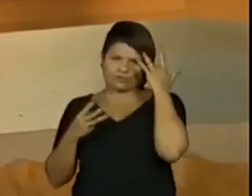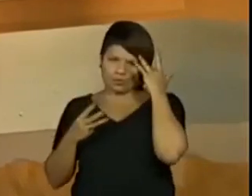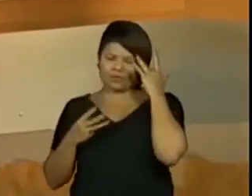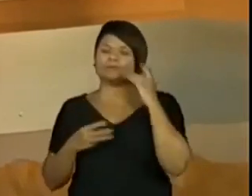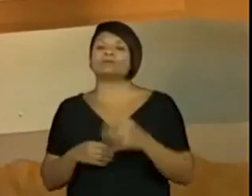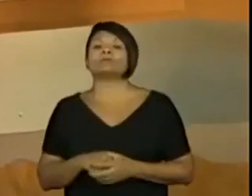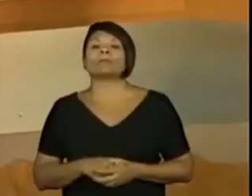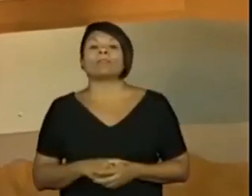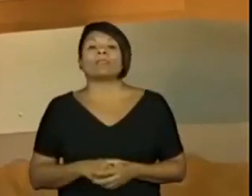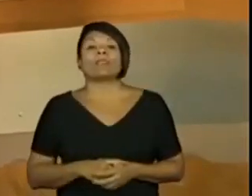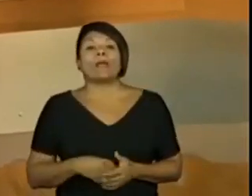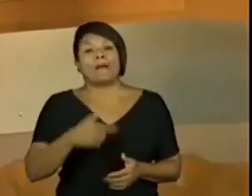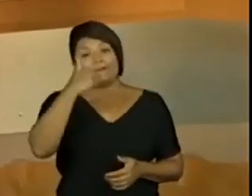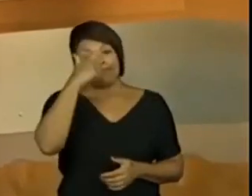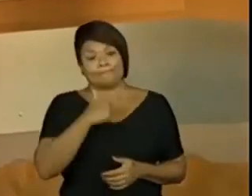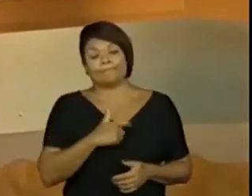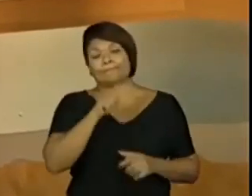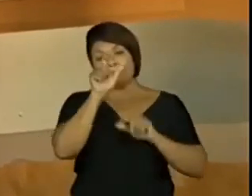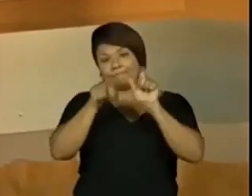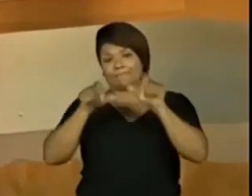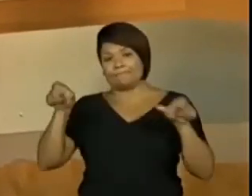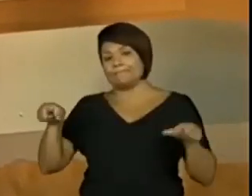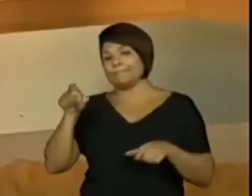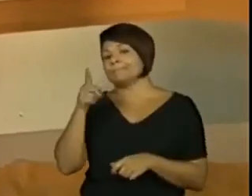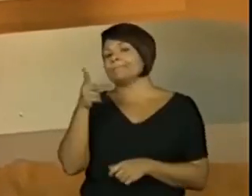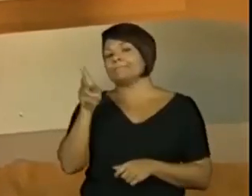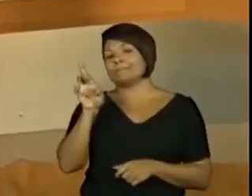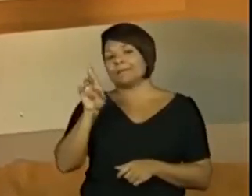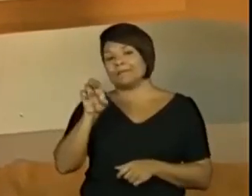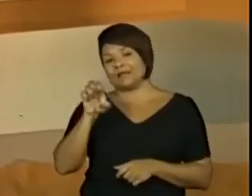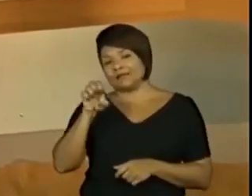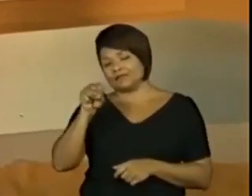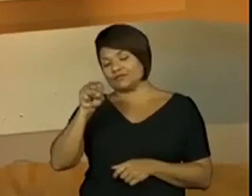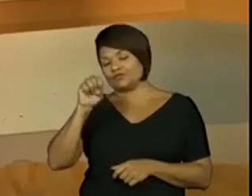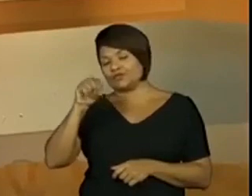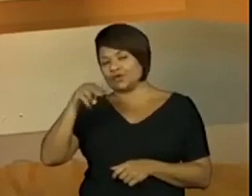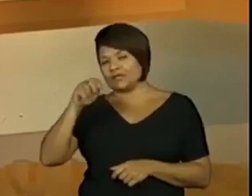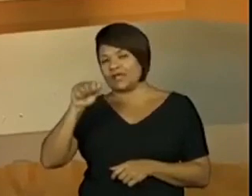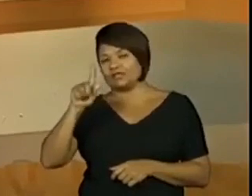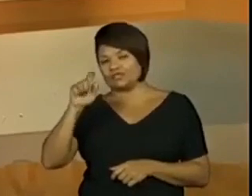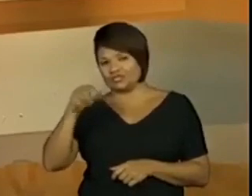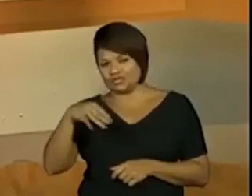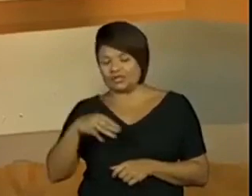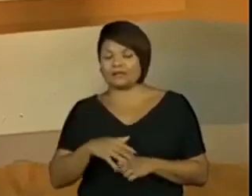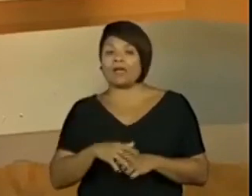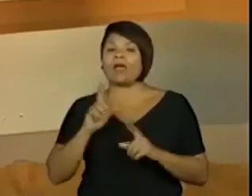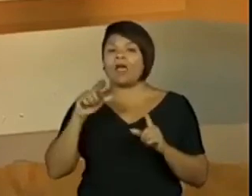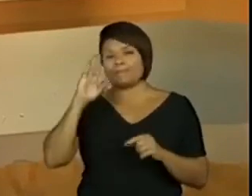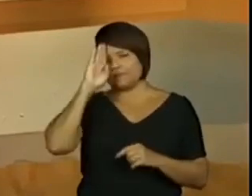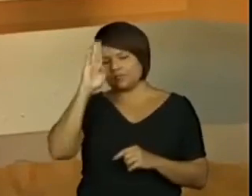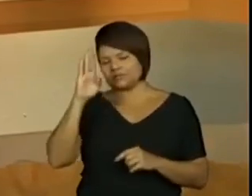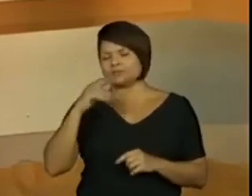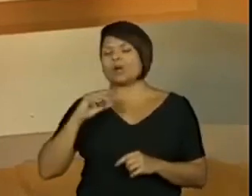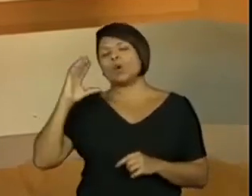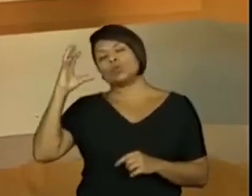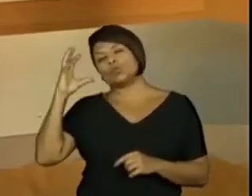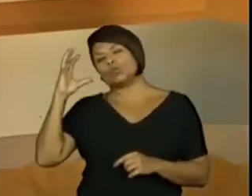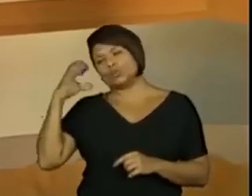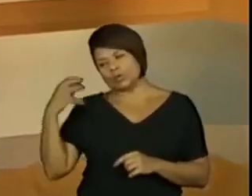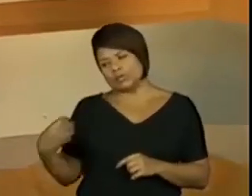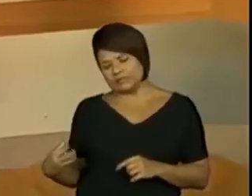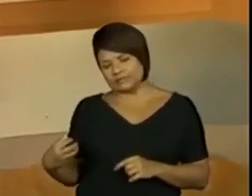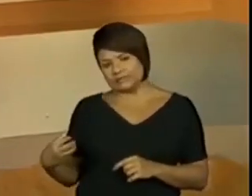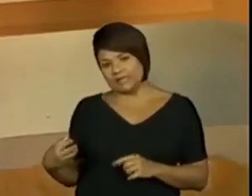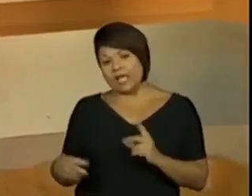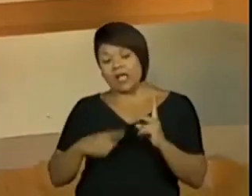Personagens, a principal, claramente Doralice. Dona Rosá também, ela que veio para agir,